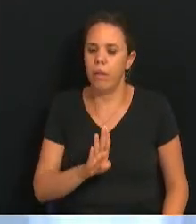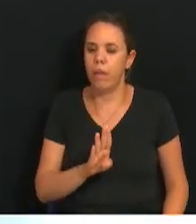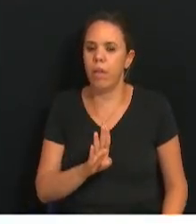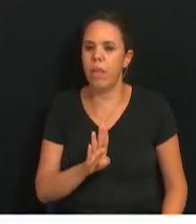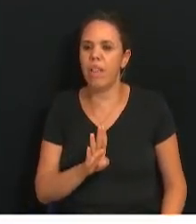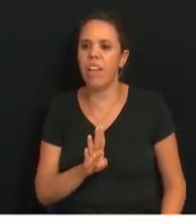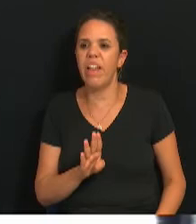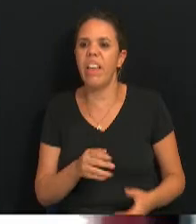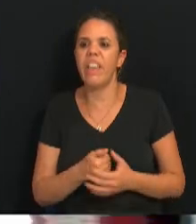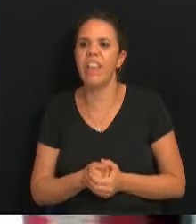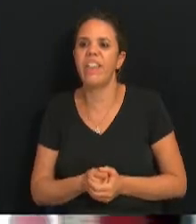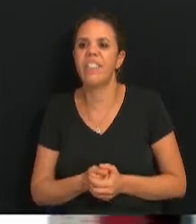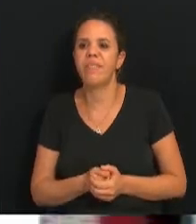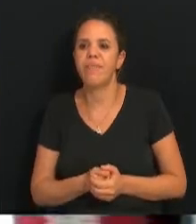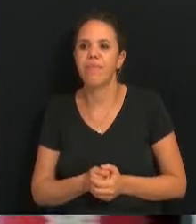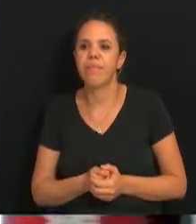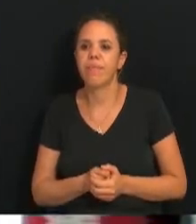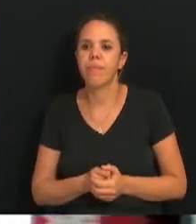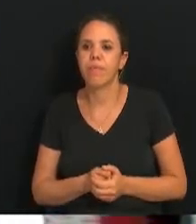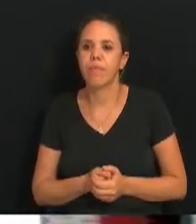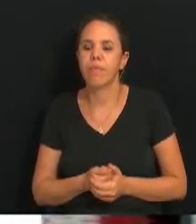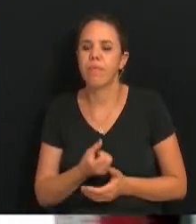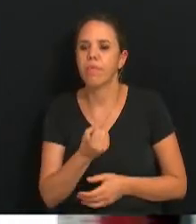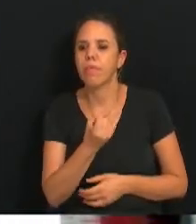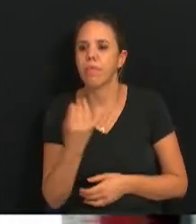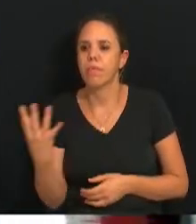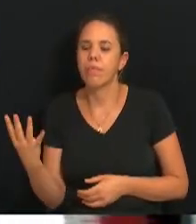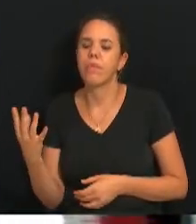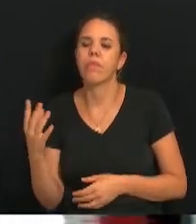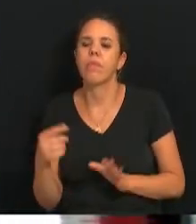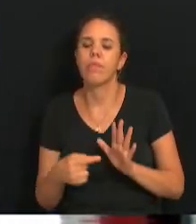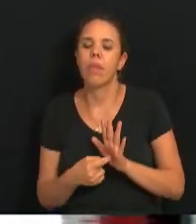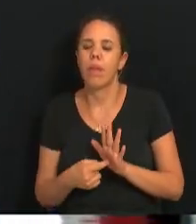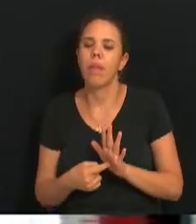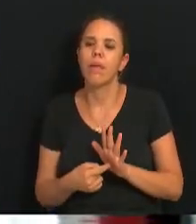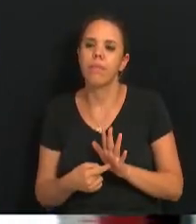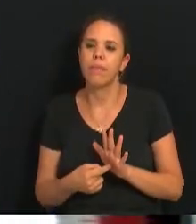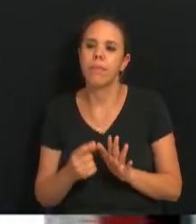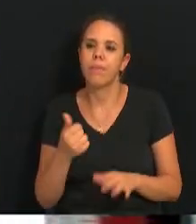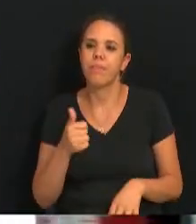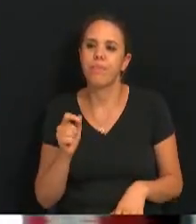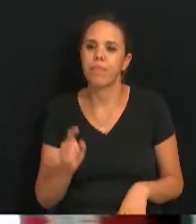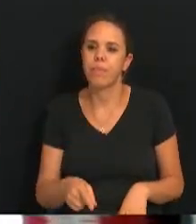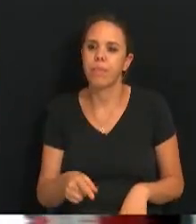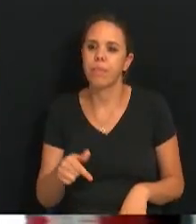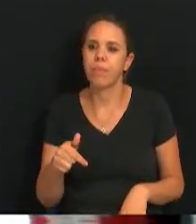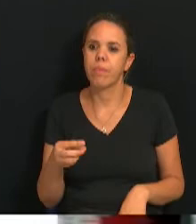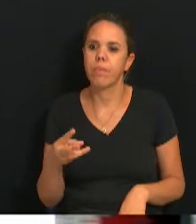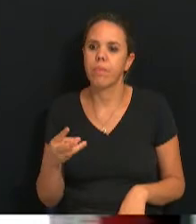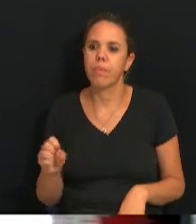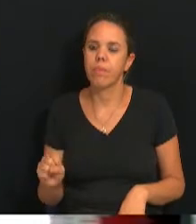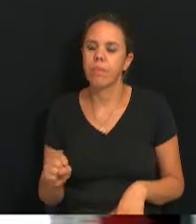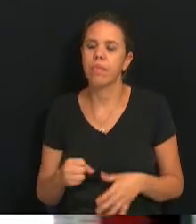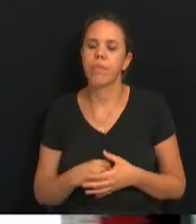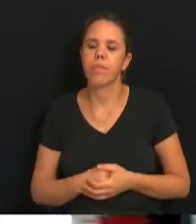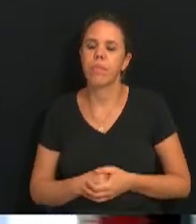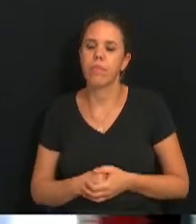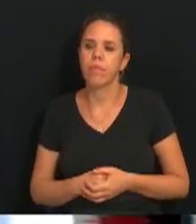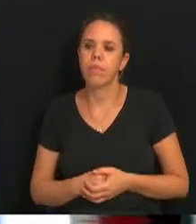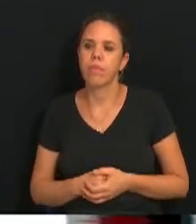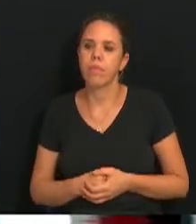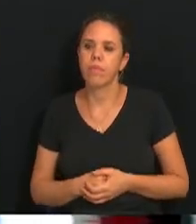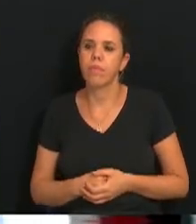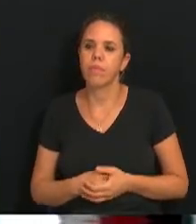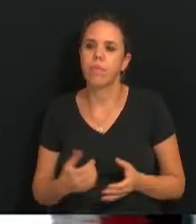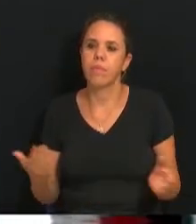chamada Lei do Piso, a Lei do 1/3, que o Cláudio aqui apresentou muito bem, a 11.738 de 2008, também no bojo dos